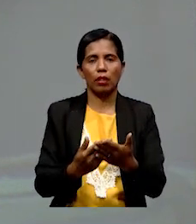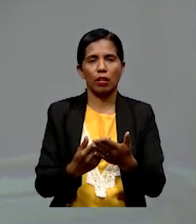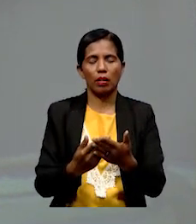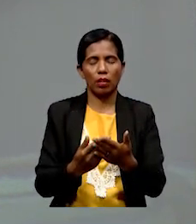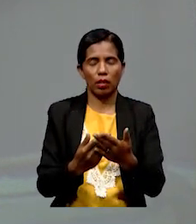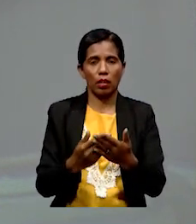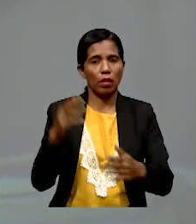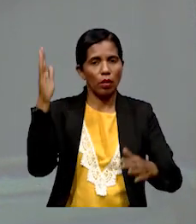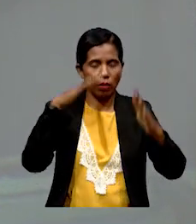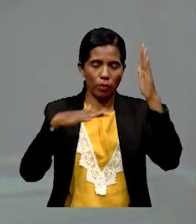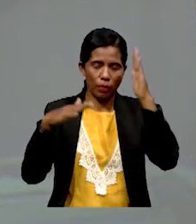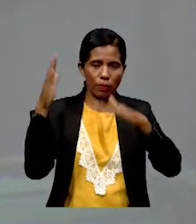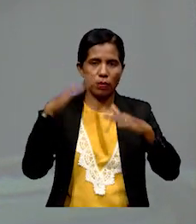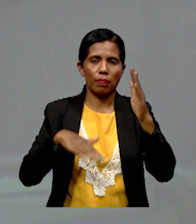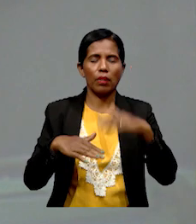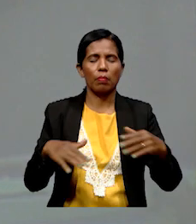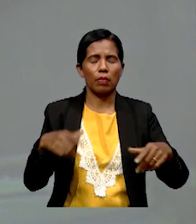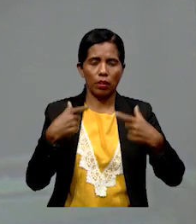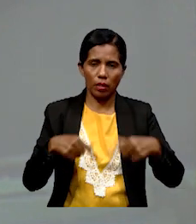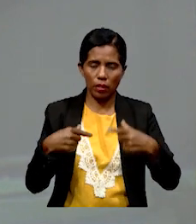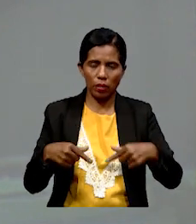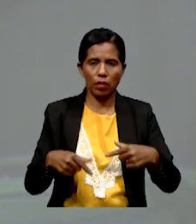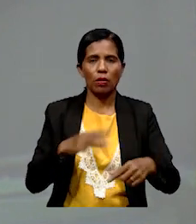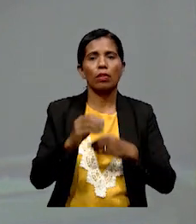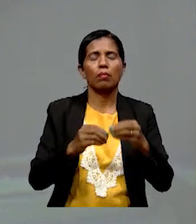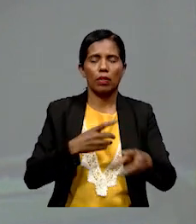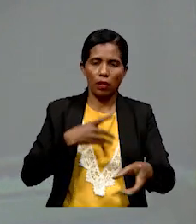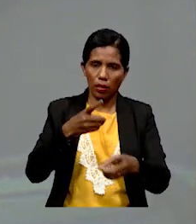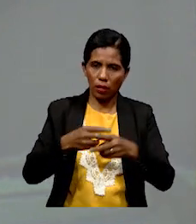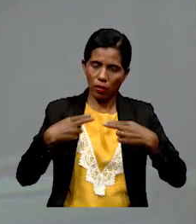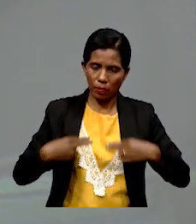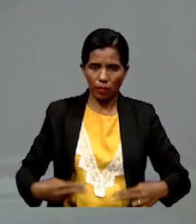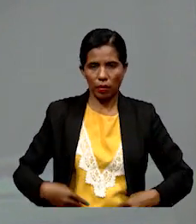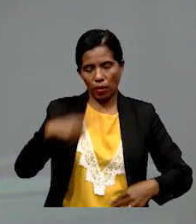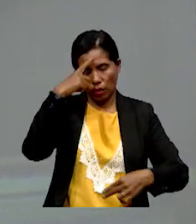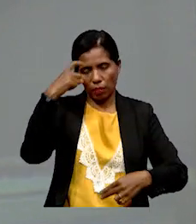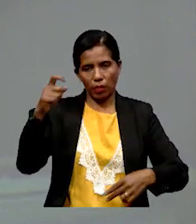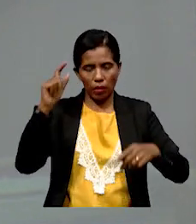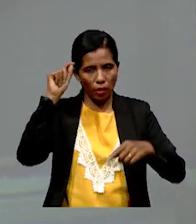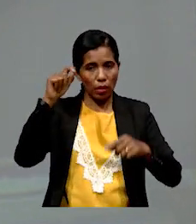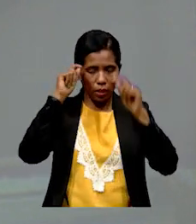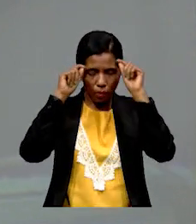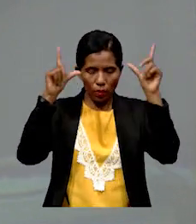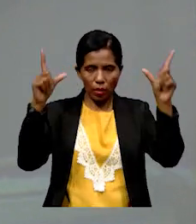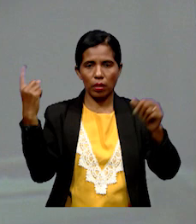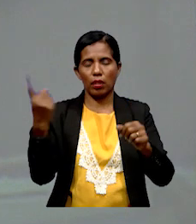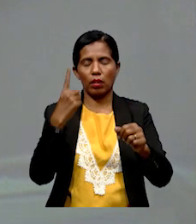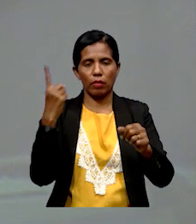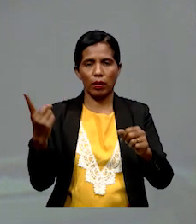funo, condenação para direitos humanos, está ainda nem que a Timor-Leste mantém a minha